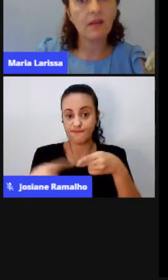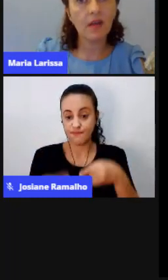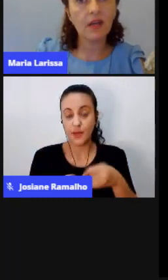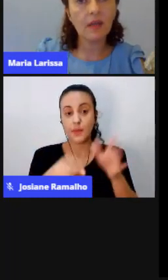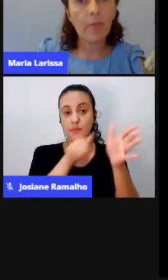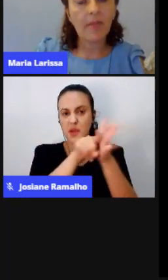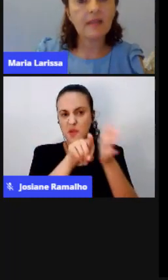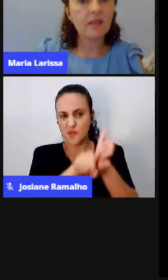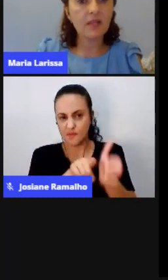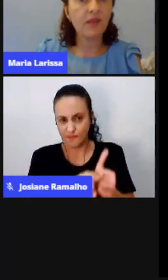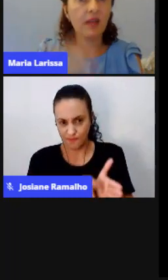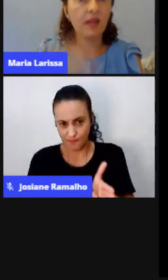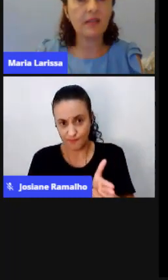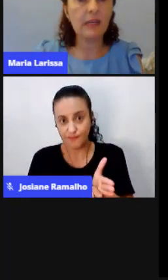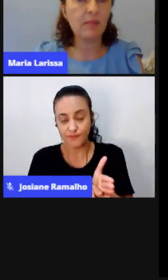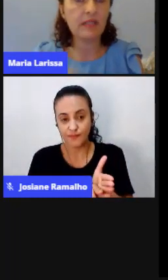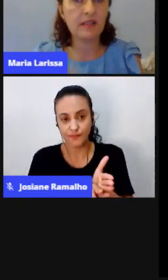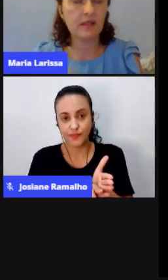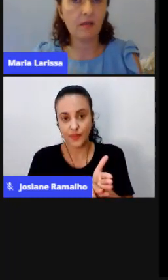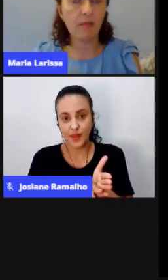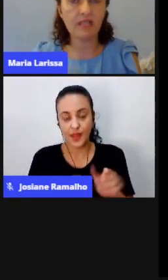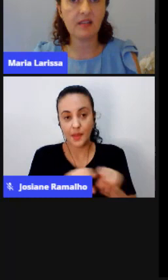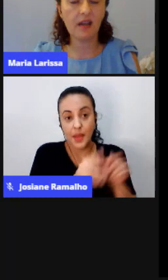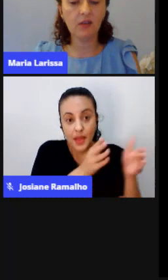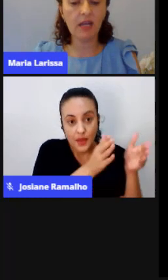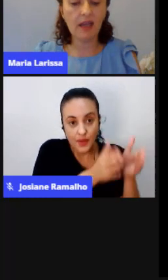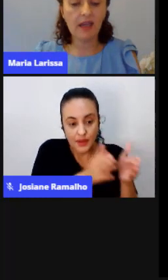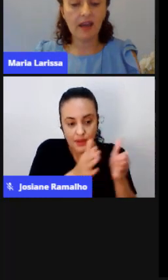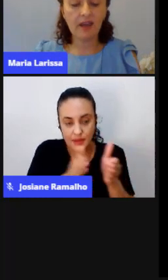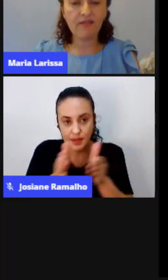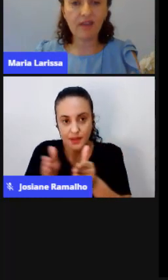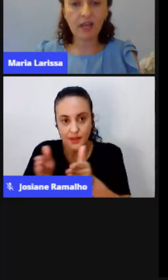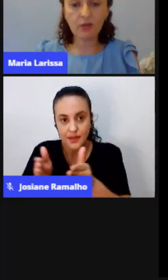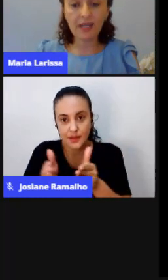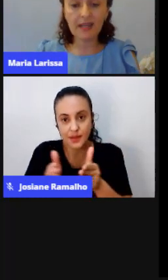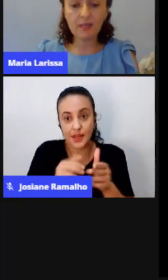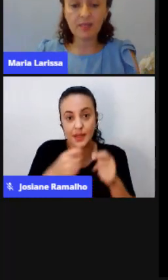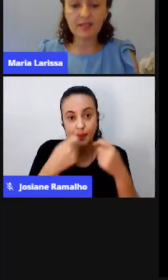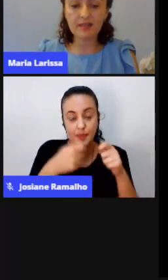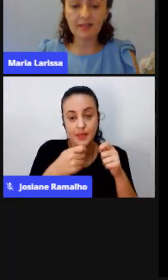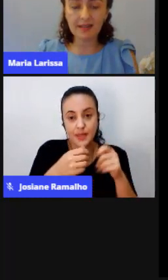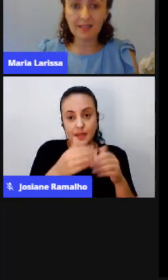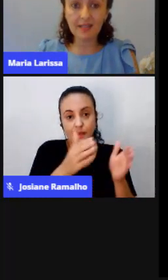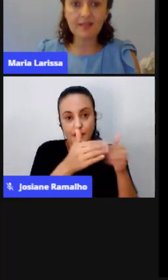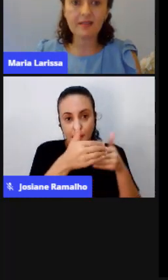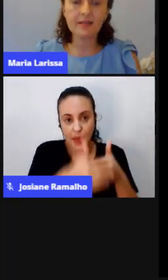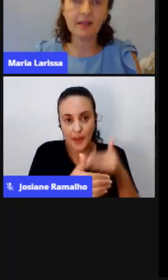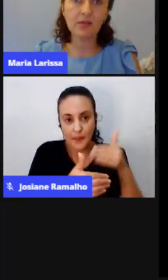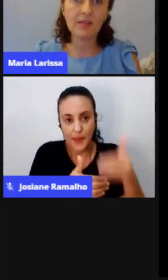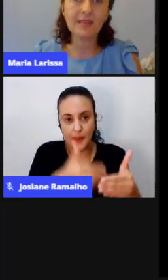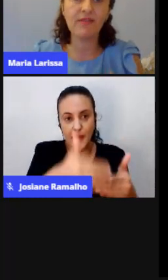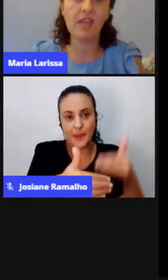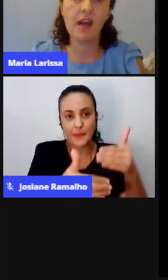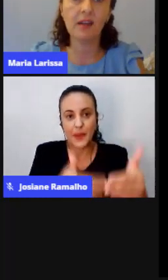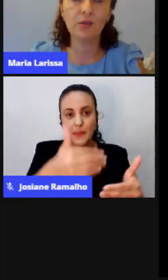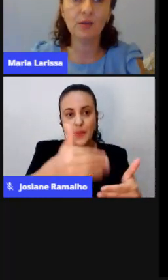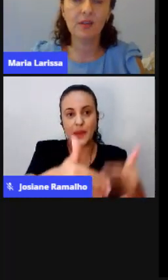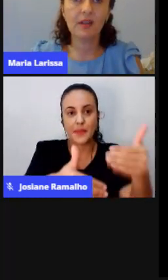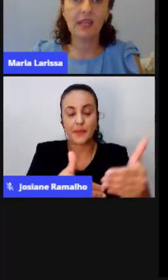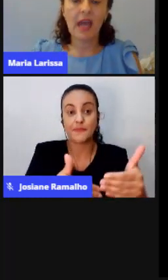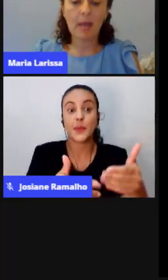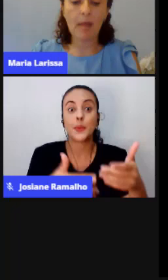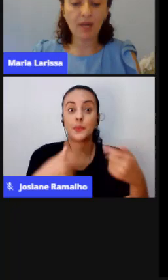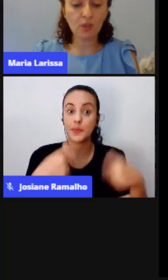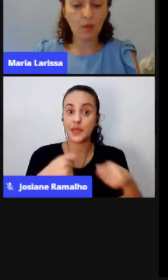perguntas, né? Que são as fases que ele precisa passar. Então, ele é levado, ele está sendo